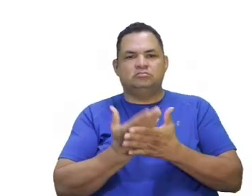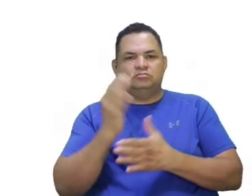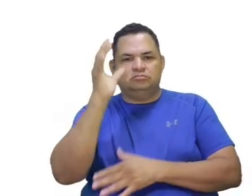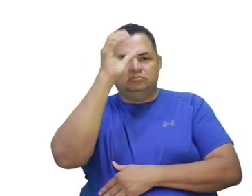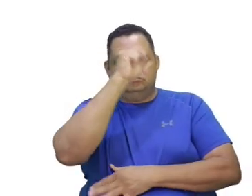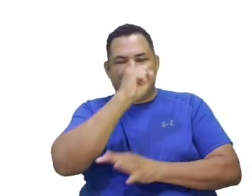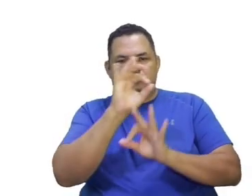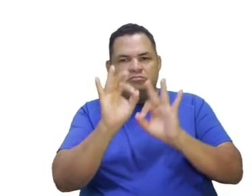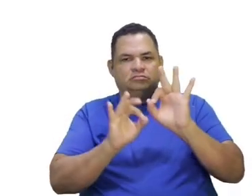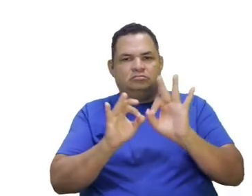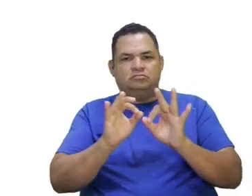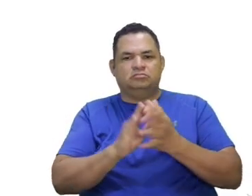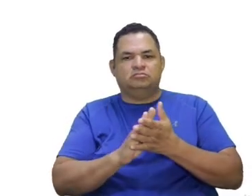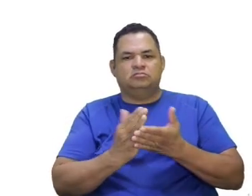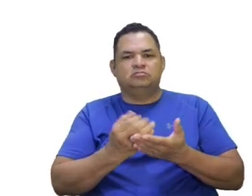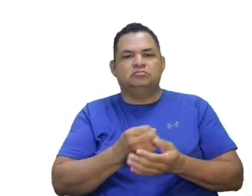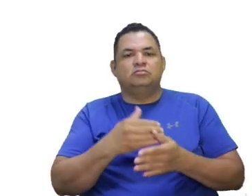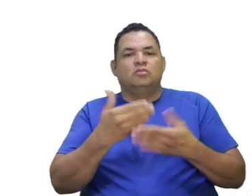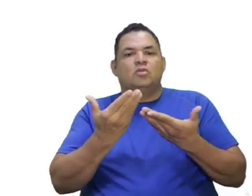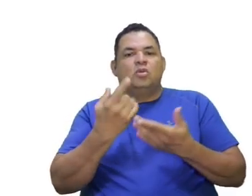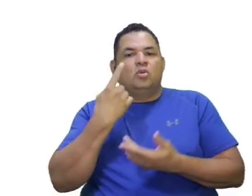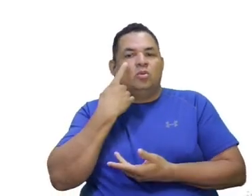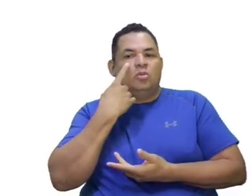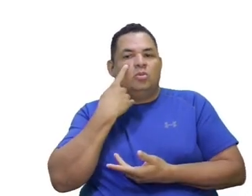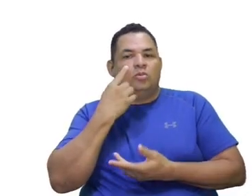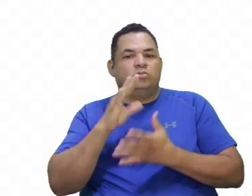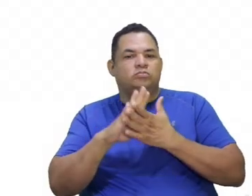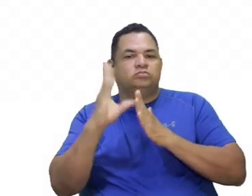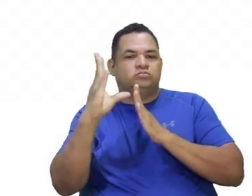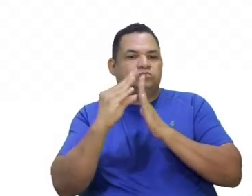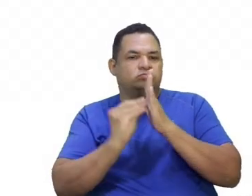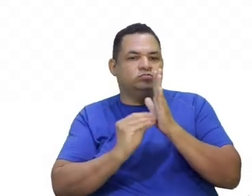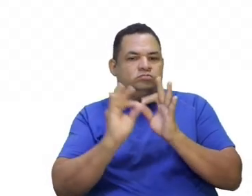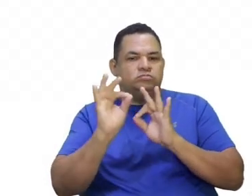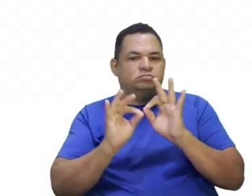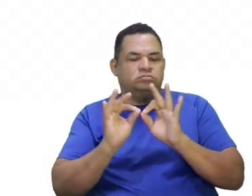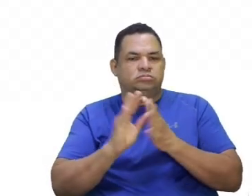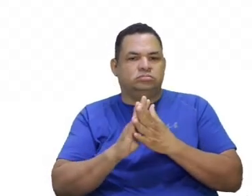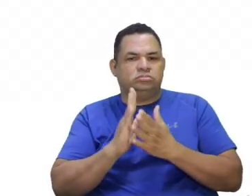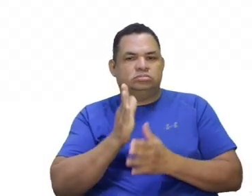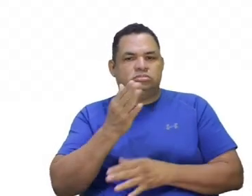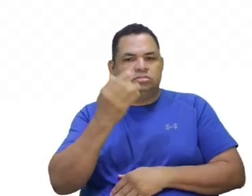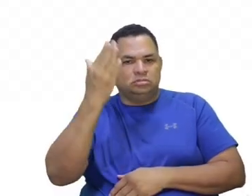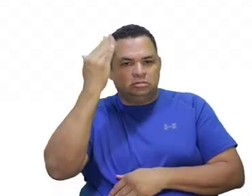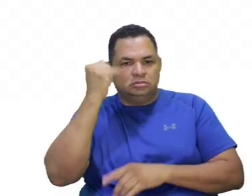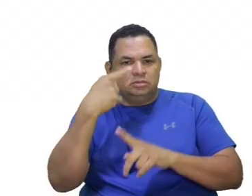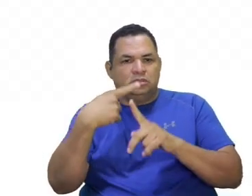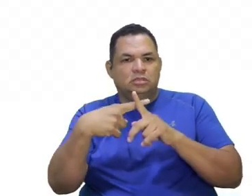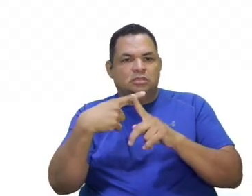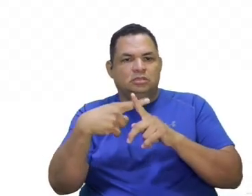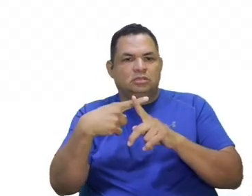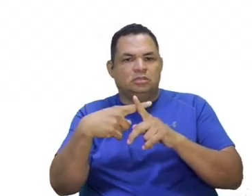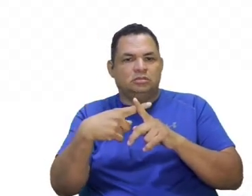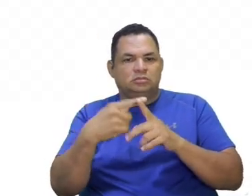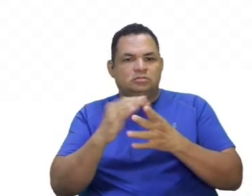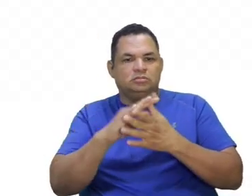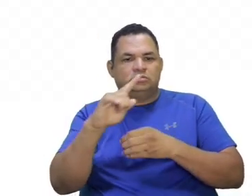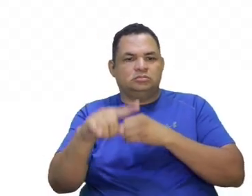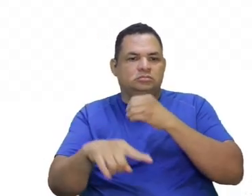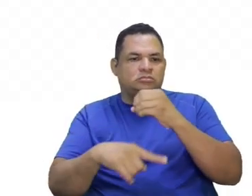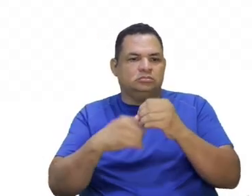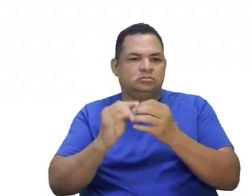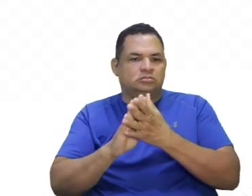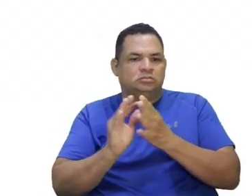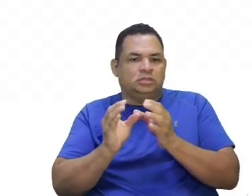vai ajudar vocês a, quando a gente entrar lá no conteúdo de tabela periódica, você já saber o porquê que aquele átomo está